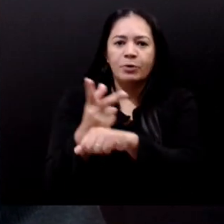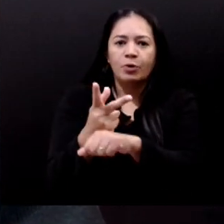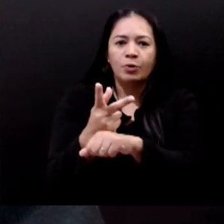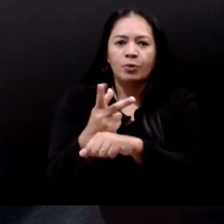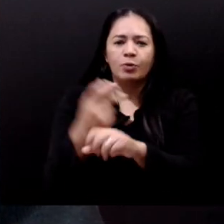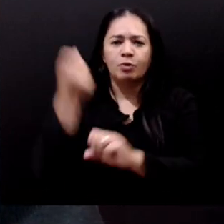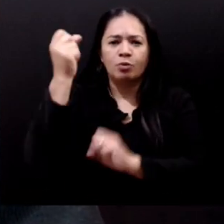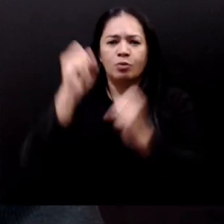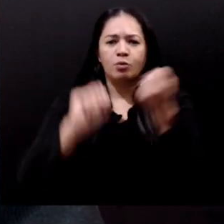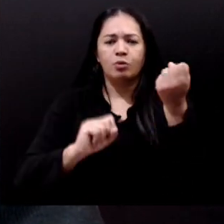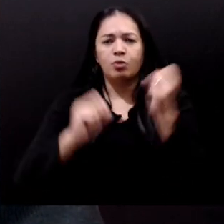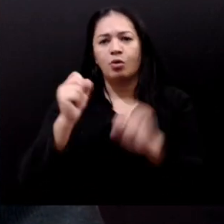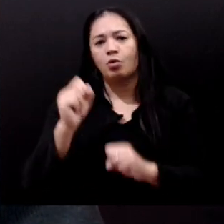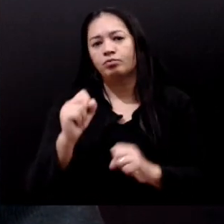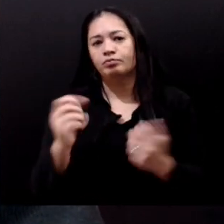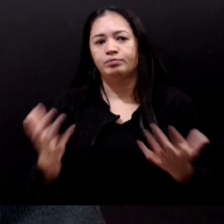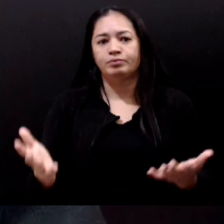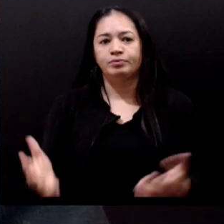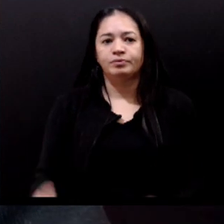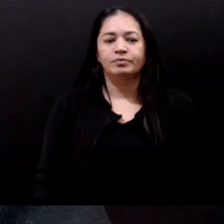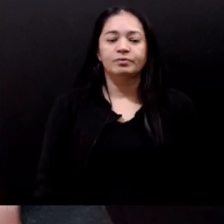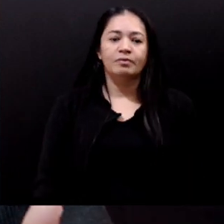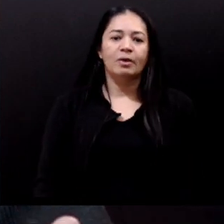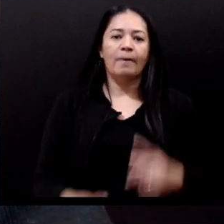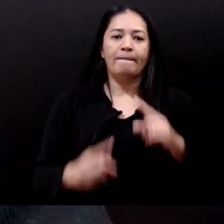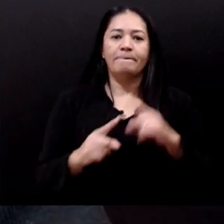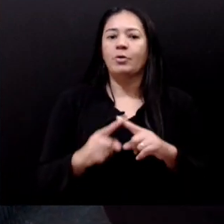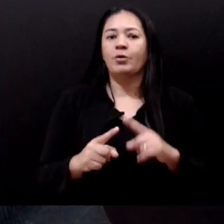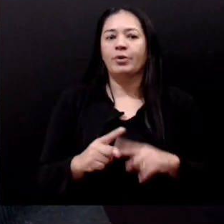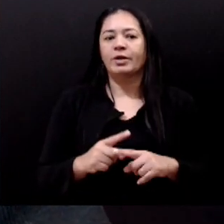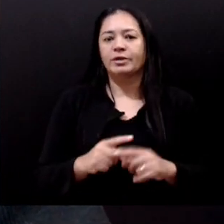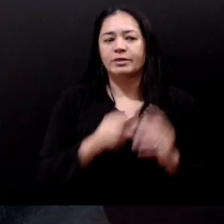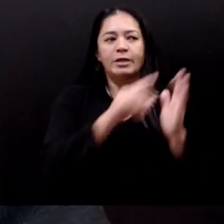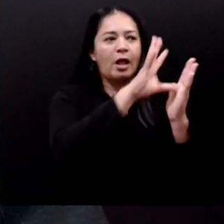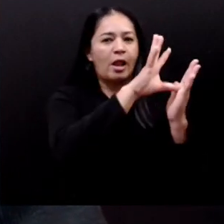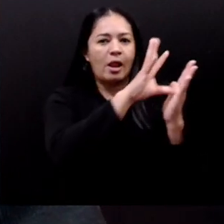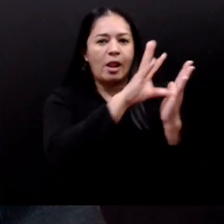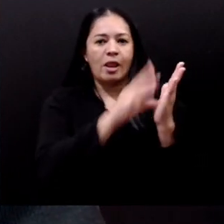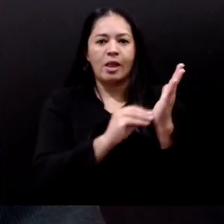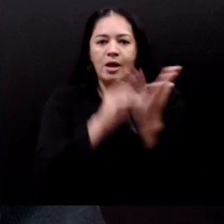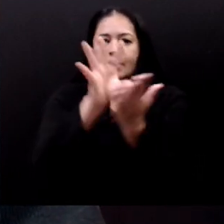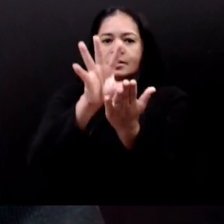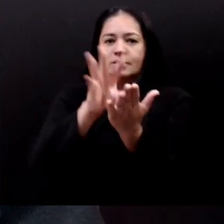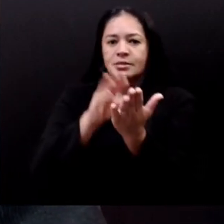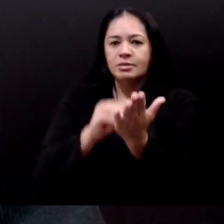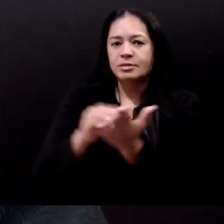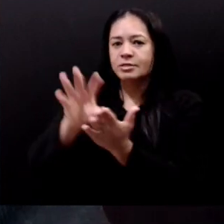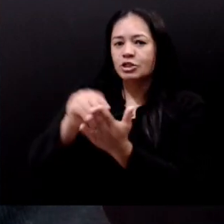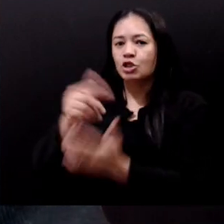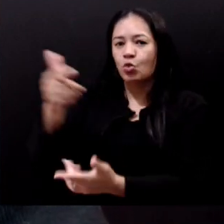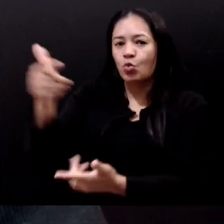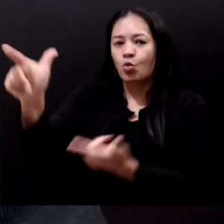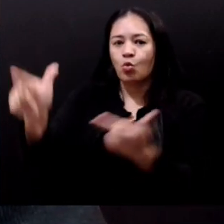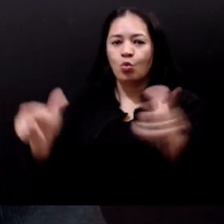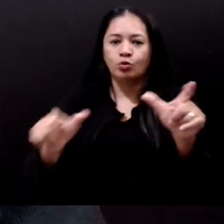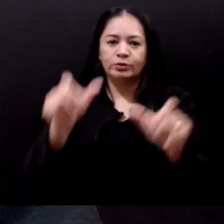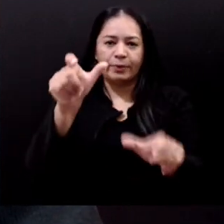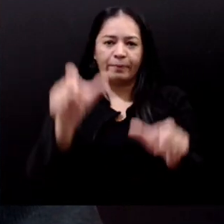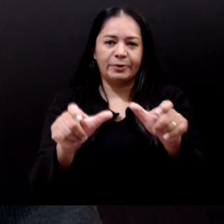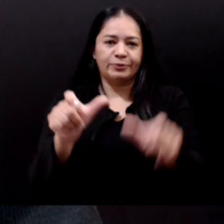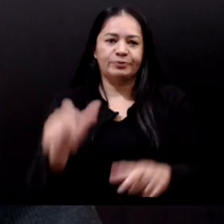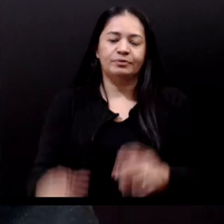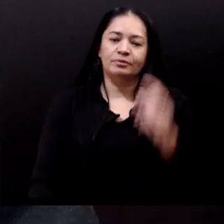do tipo, é porque ela está copiando alguém próxima ou alguém Uhum. como modelo. Por isso que o problema hoje das